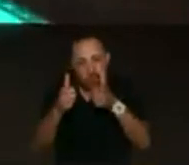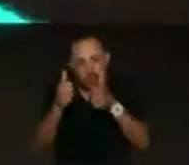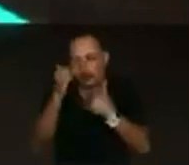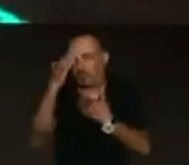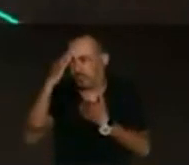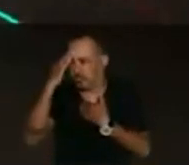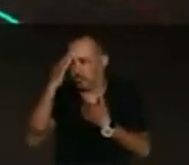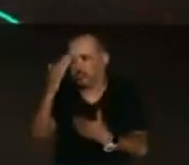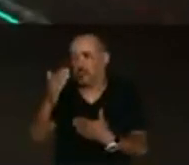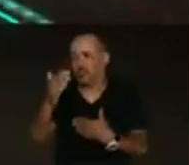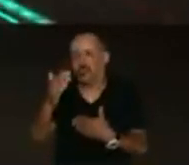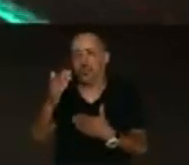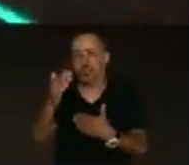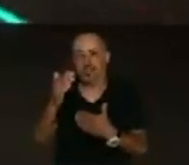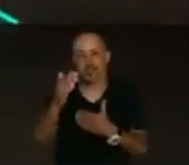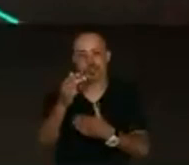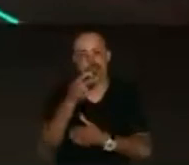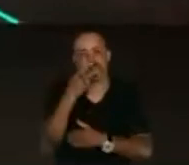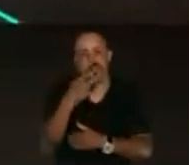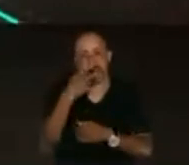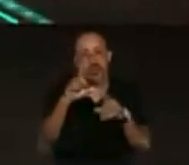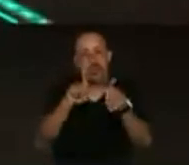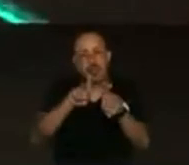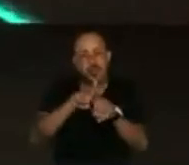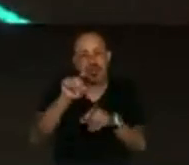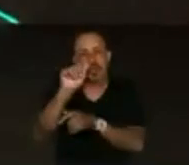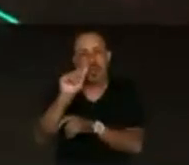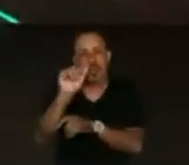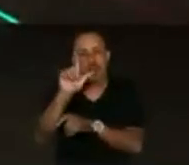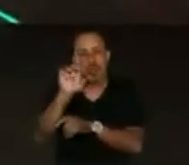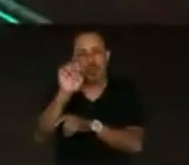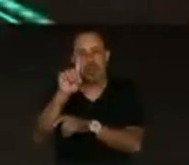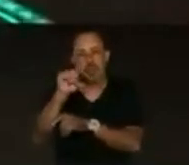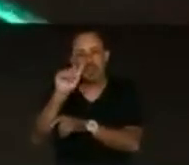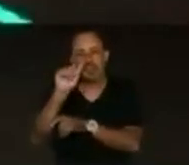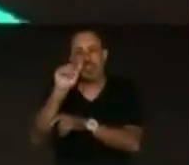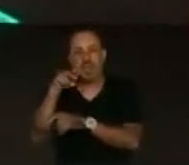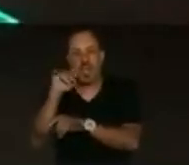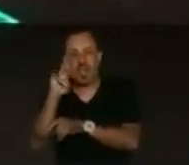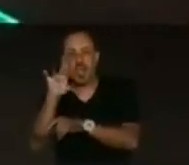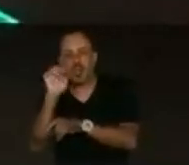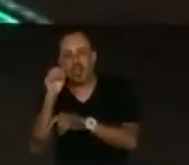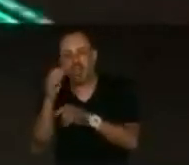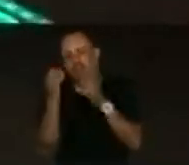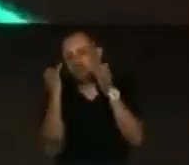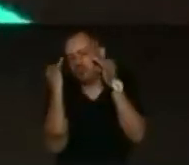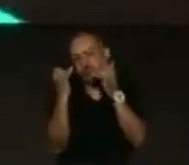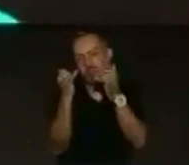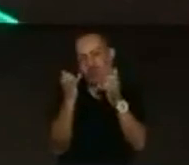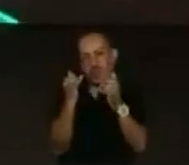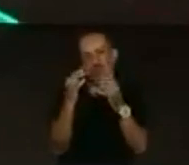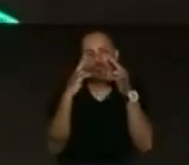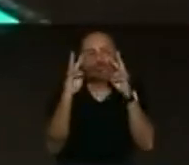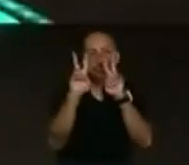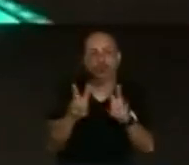Obrigado pelas palavras aí. Queria chamar o Alexandre também para, se puder, também compartilhar um pouquinho do que